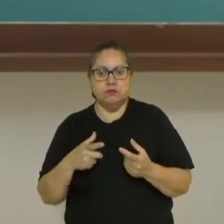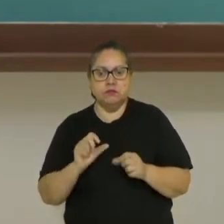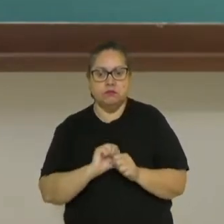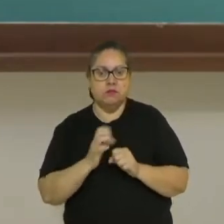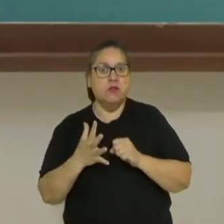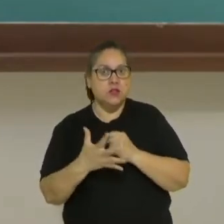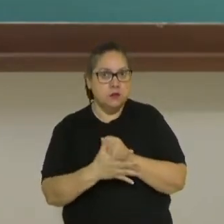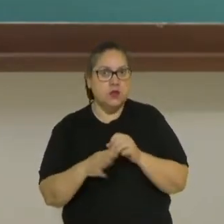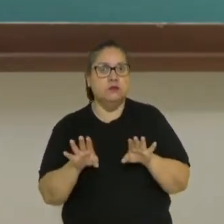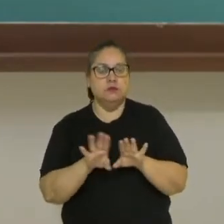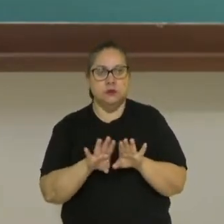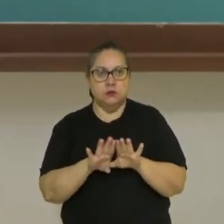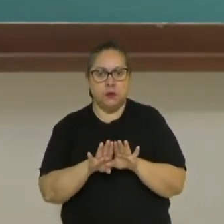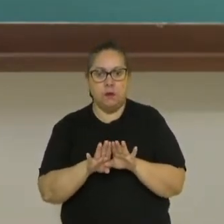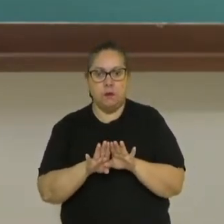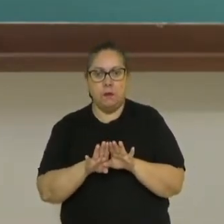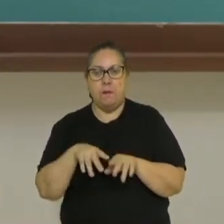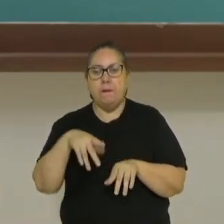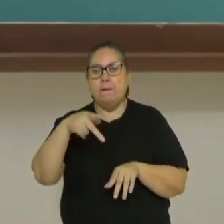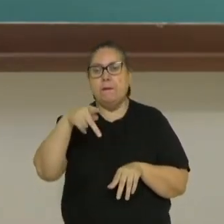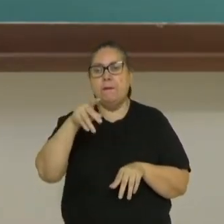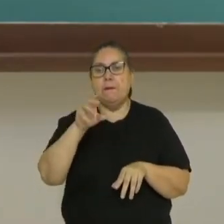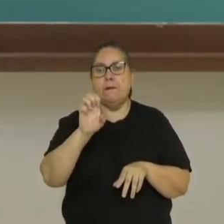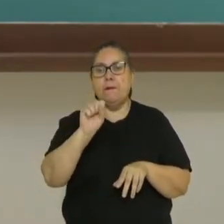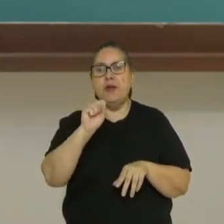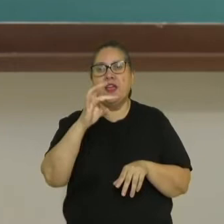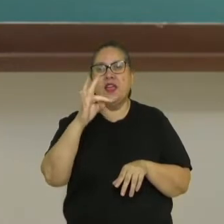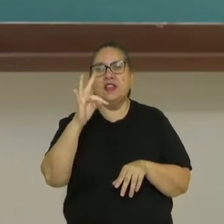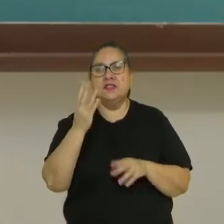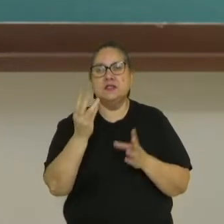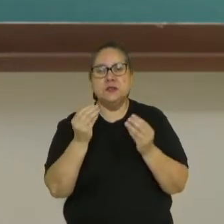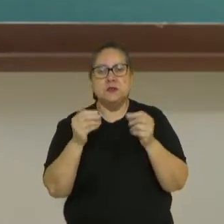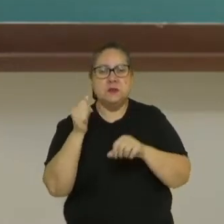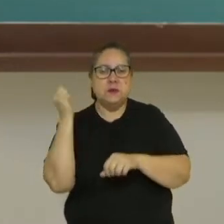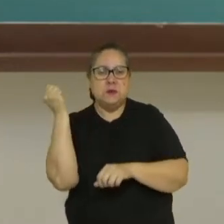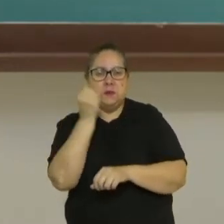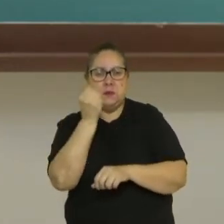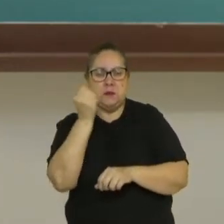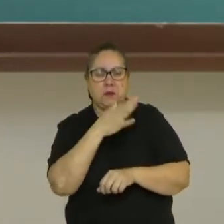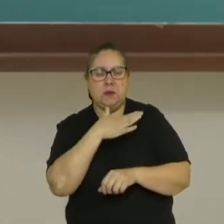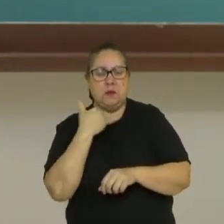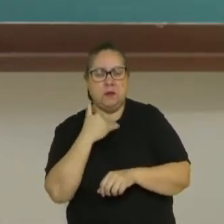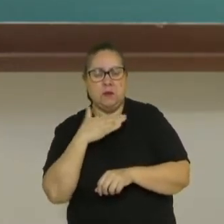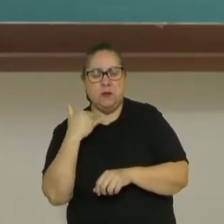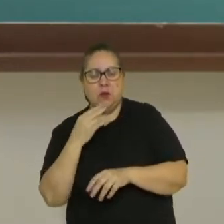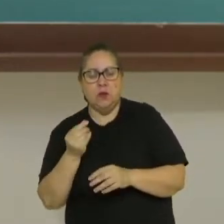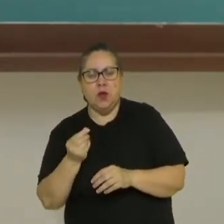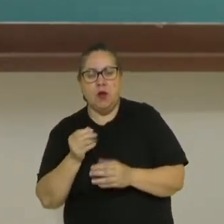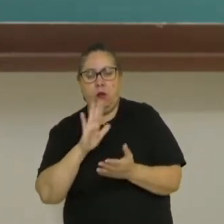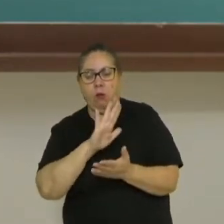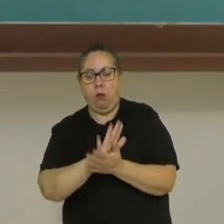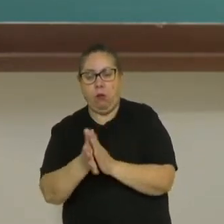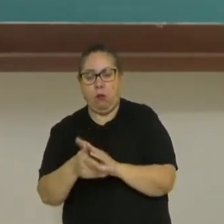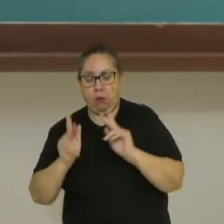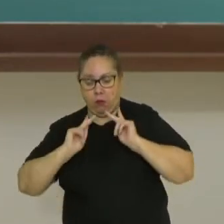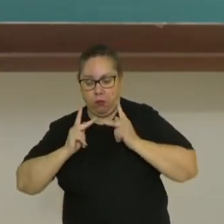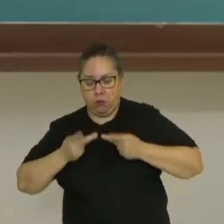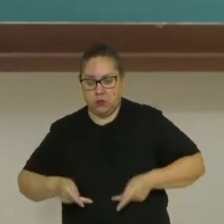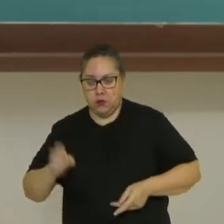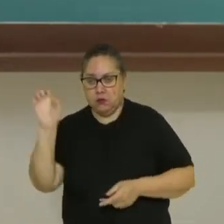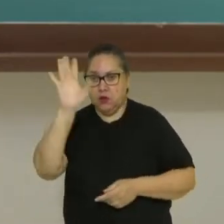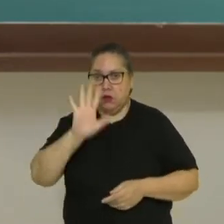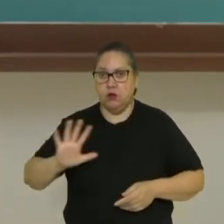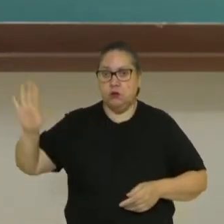pandemia, né? A peste que vinha matando milhares de pessoas, quase extinguiu a humanidade na